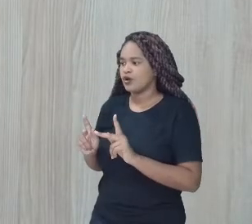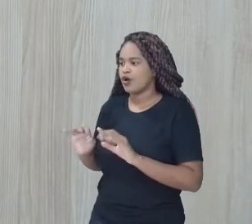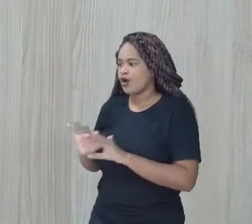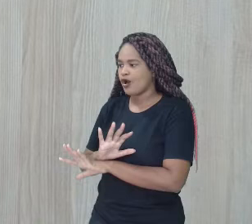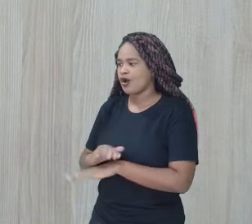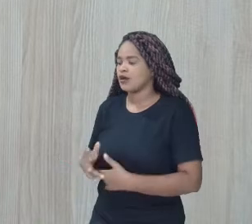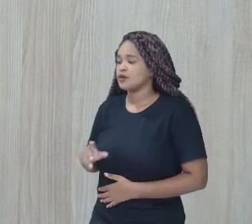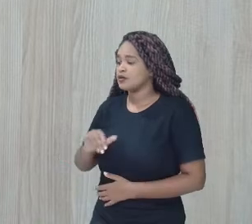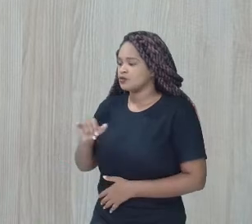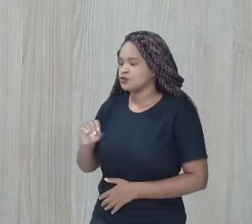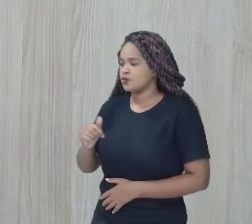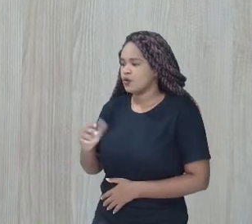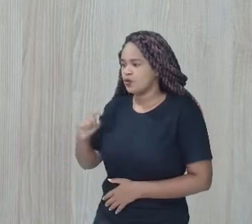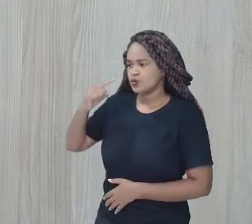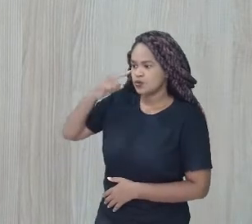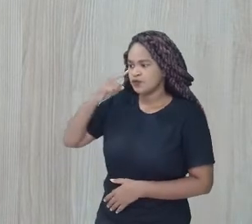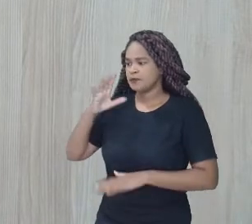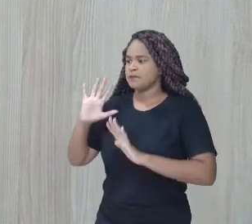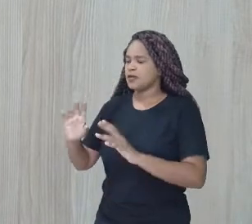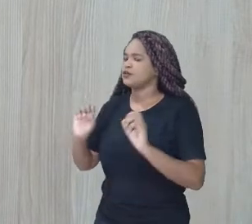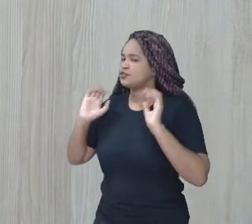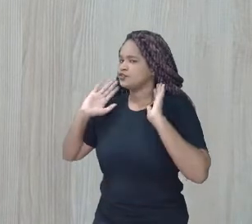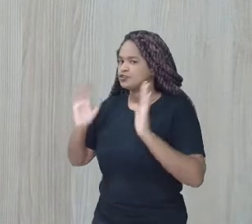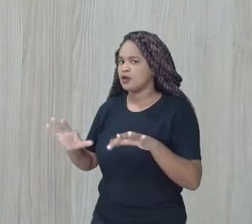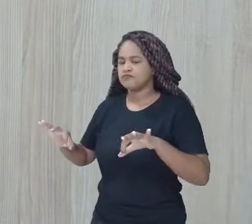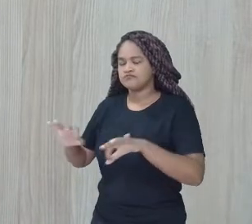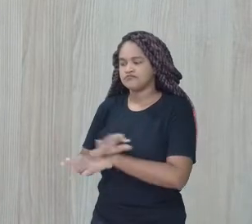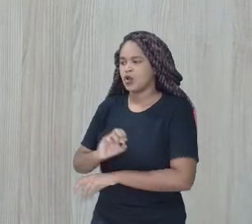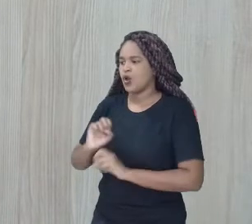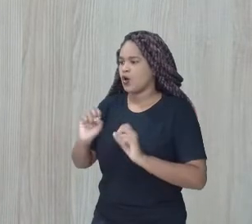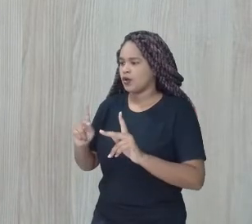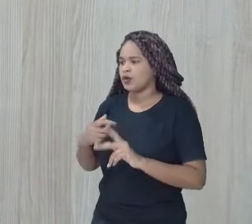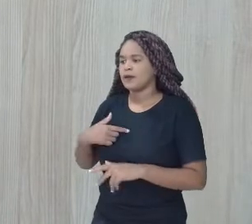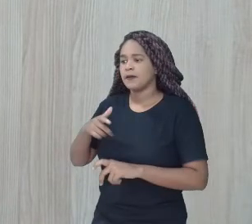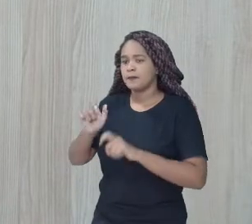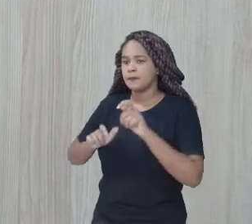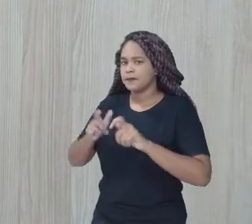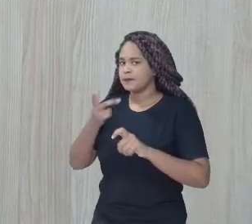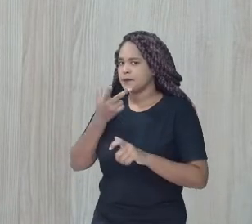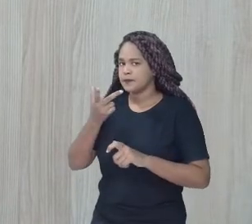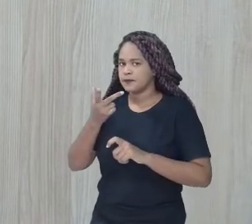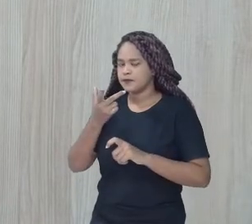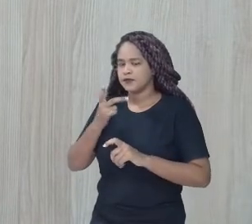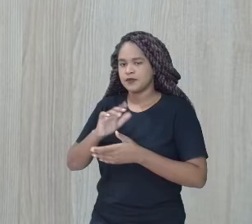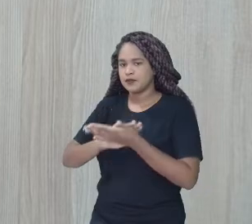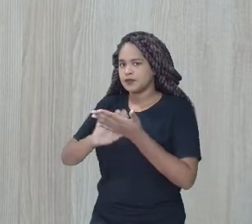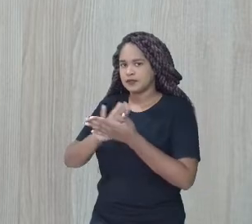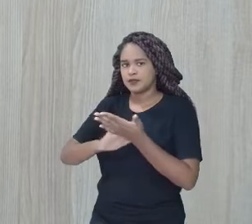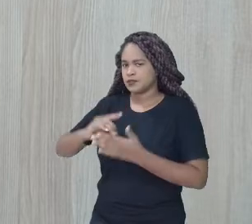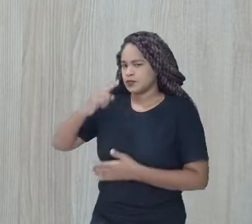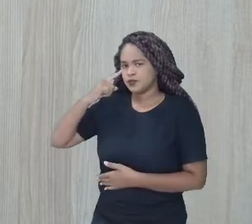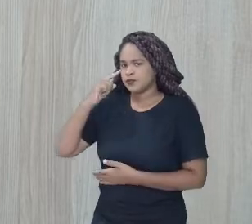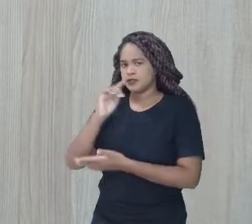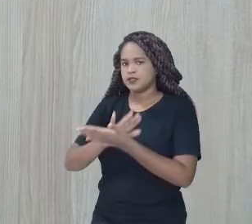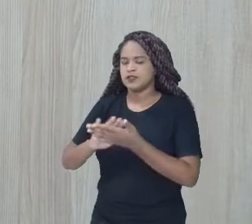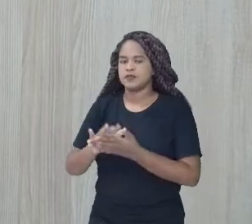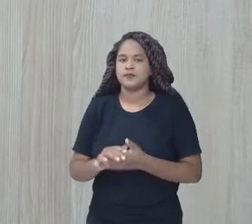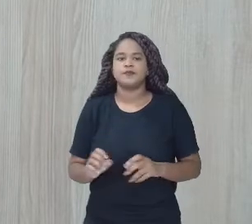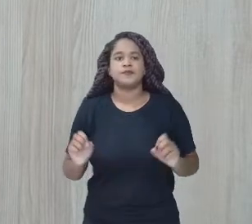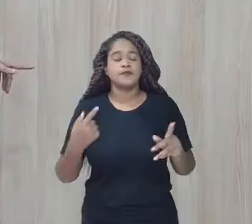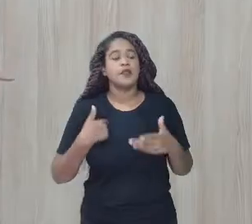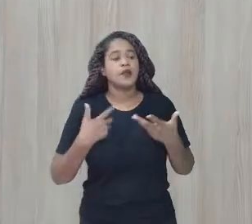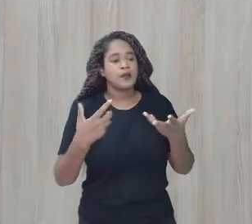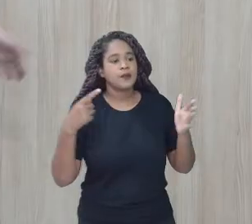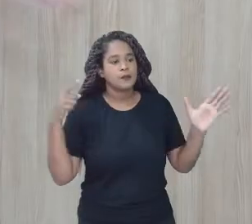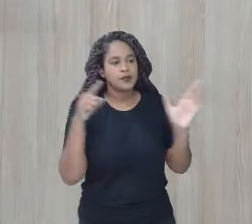João tinha essa dúvida, mas já está ok e ninguém tem dúvida aqui por enquanto, viu, professora? Deixa eu lhe fazer uma